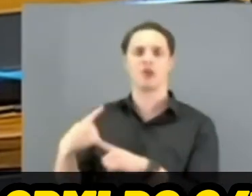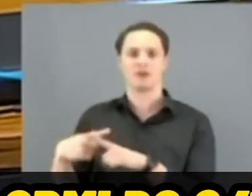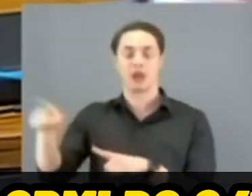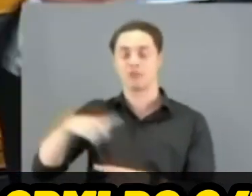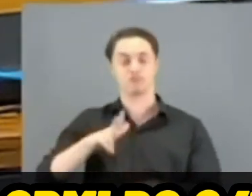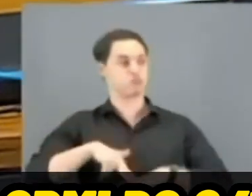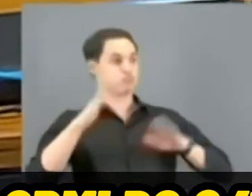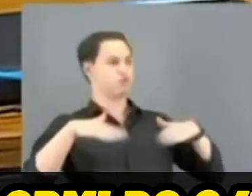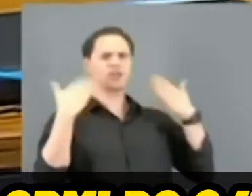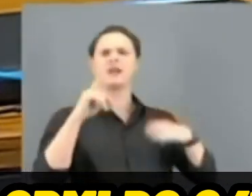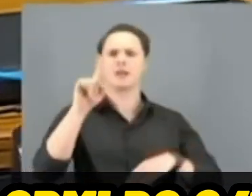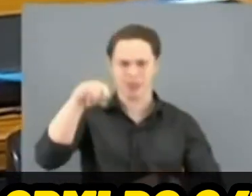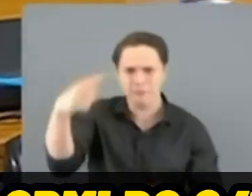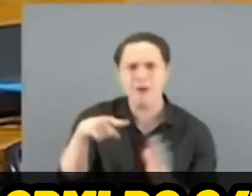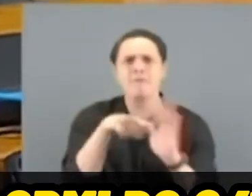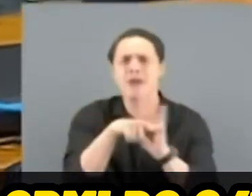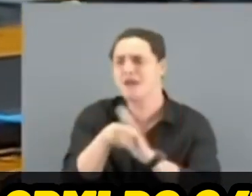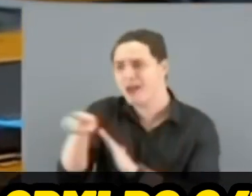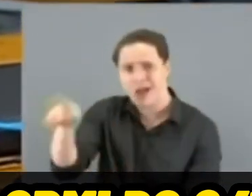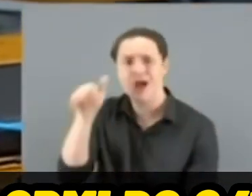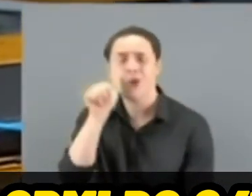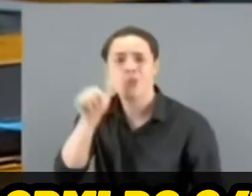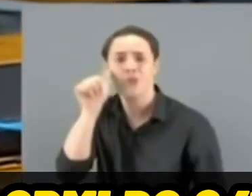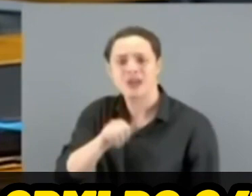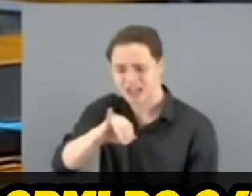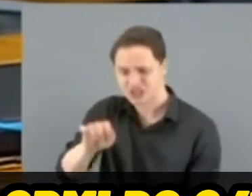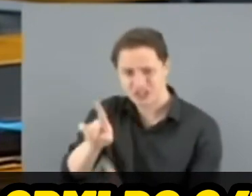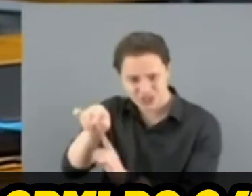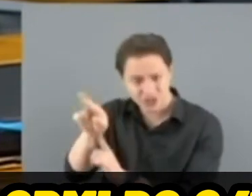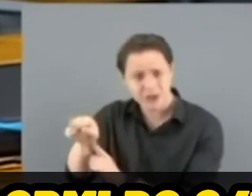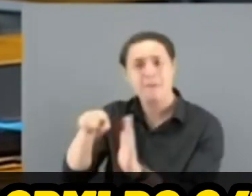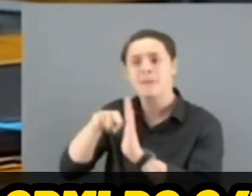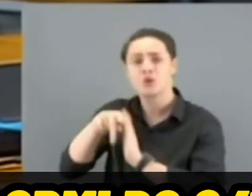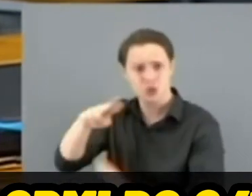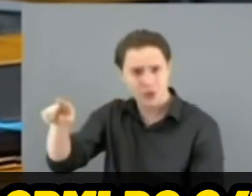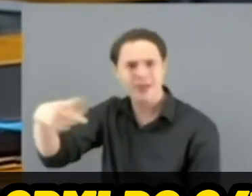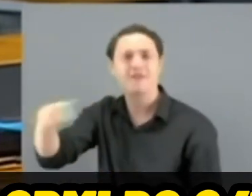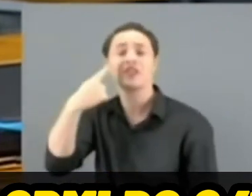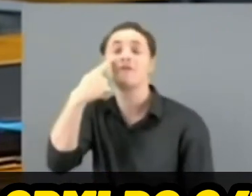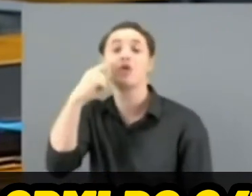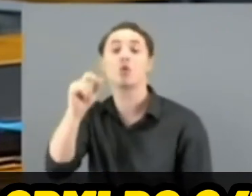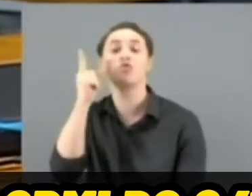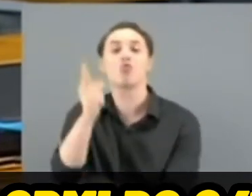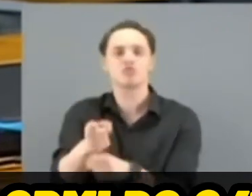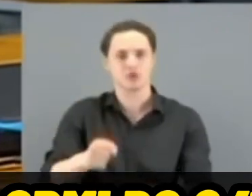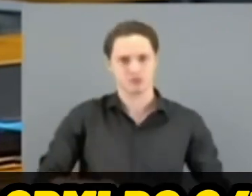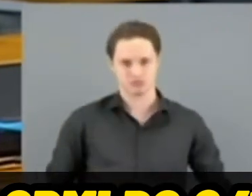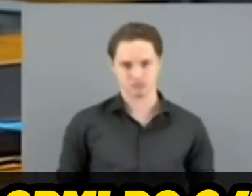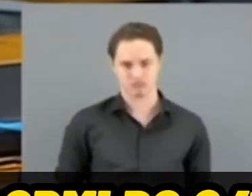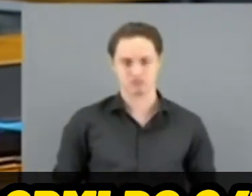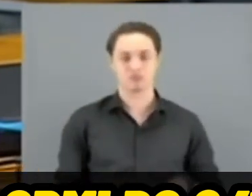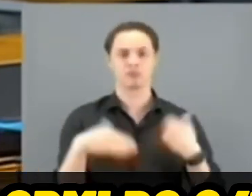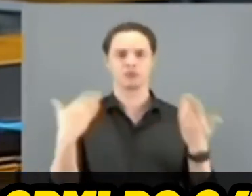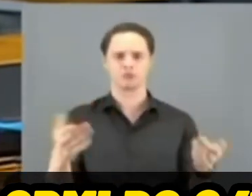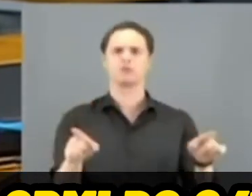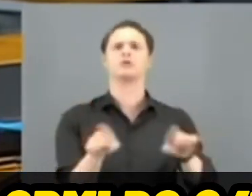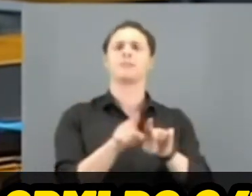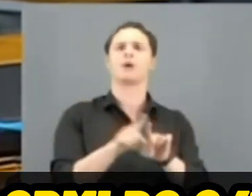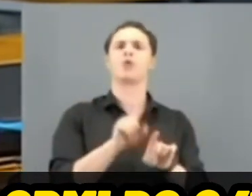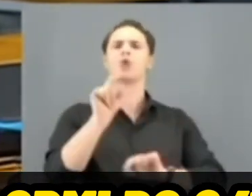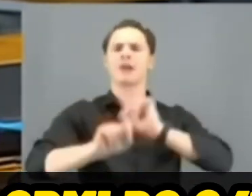aí. Jandira Queiroz Valgão, Galvão, vocês vão ver o que vai aparecer. Passa aí para mim, por gentileza. E acima de tudo, além